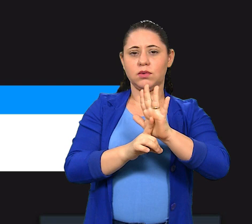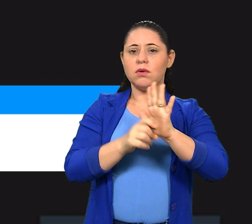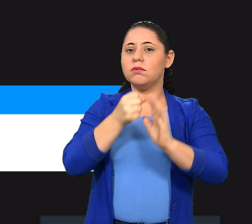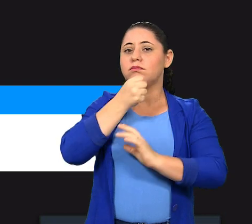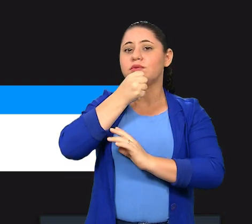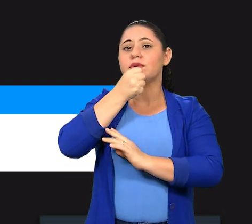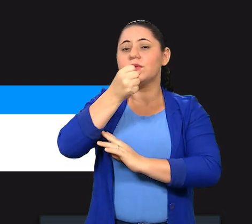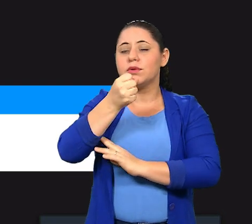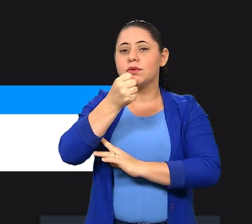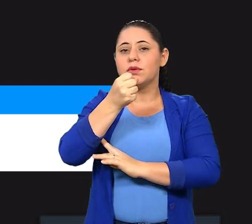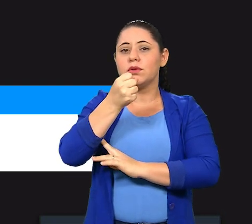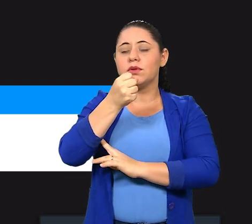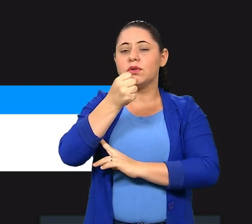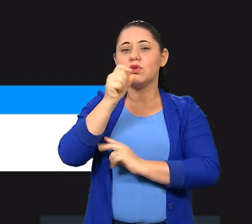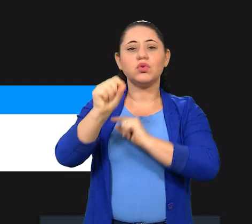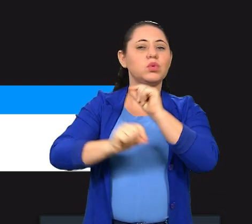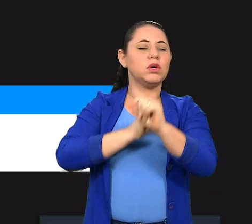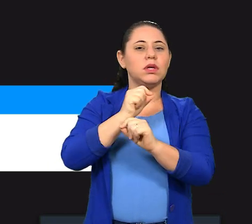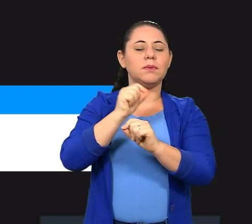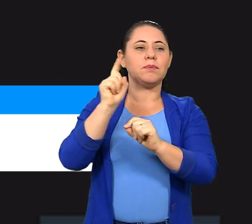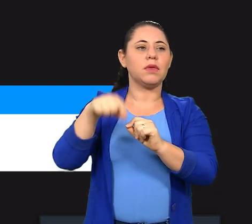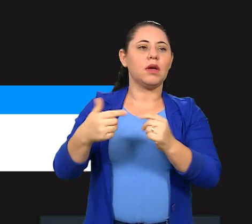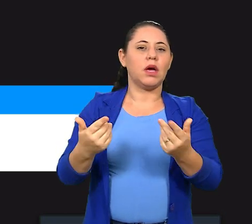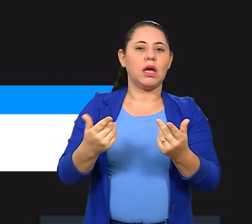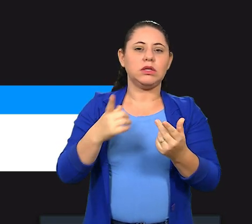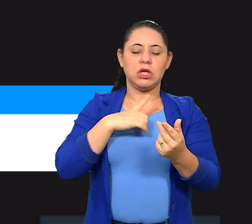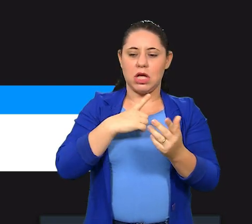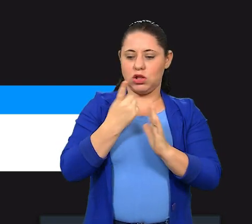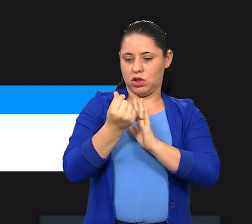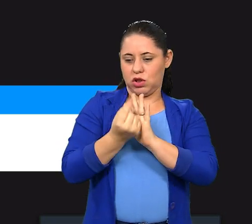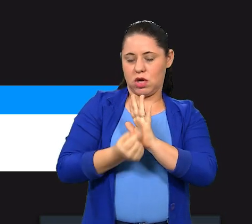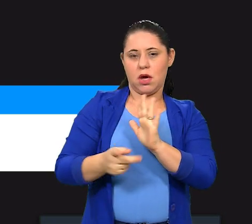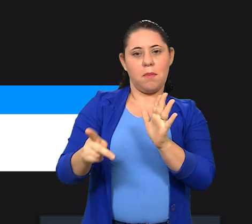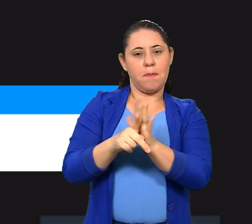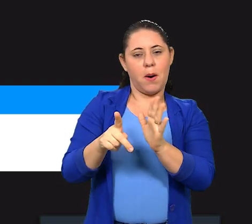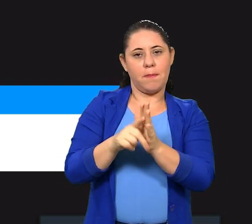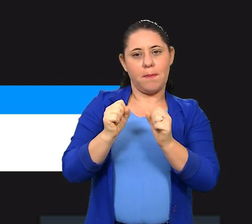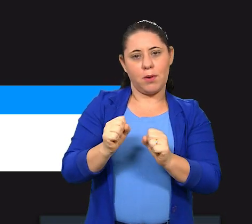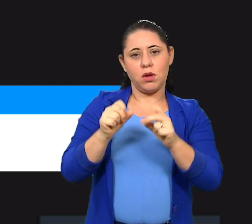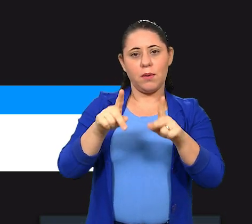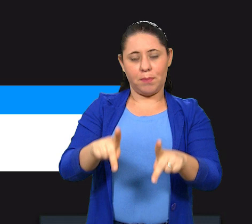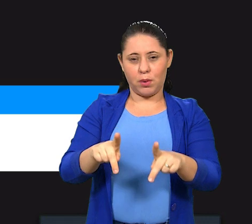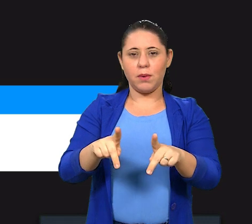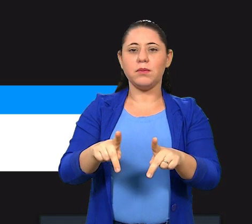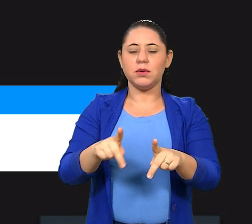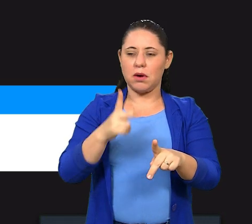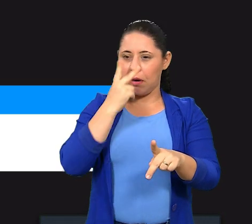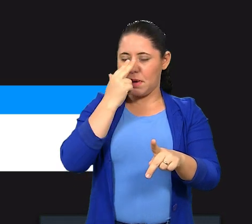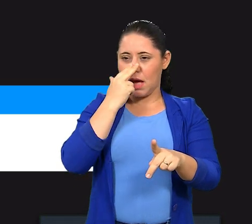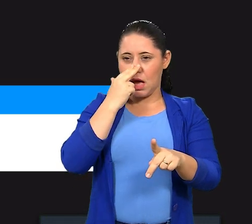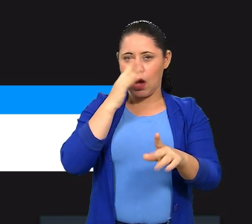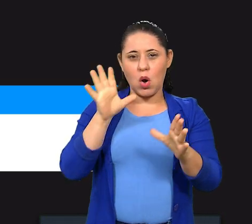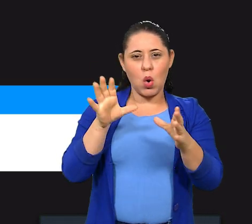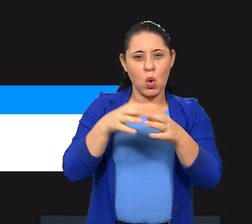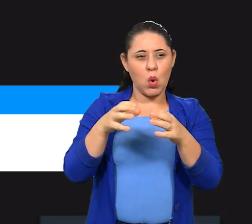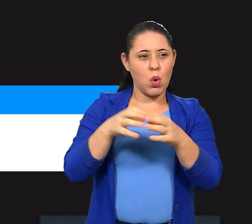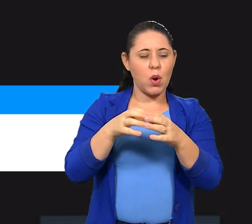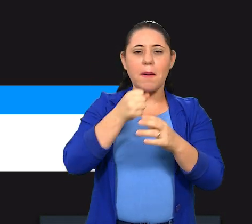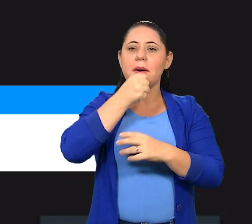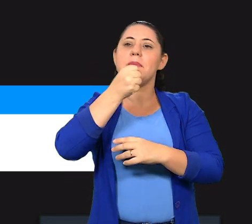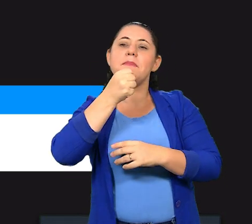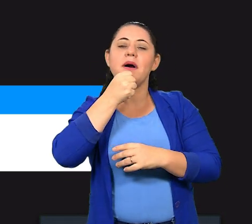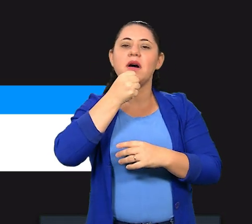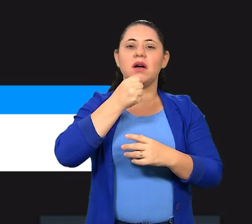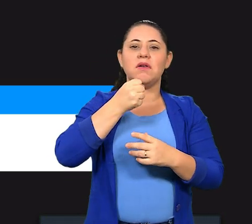o direito dessa imprensa viver em cima do dinheiro do poder público isso cria neles